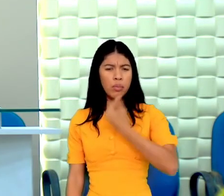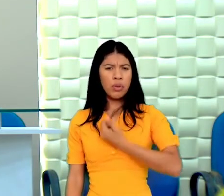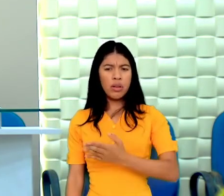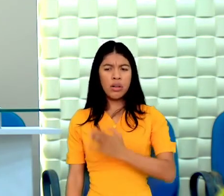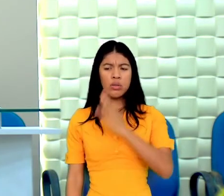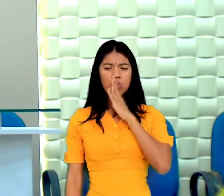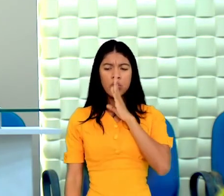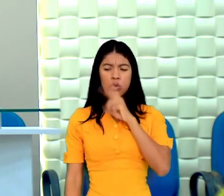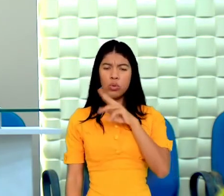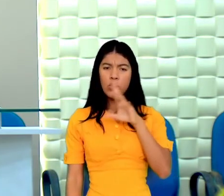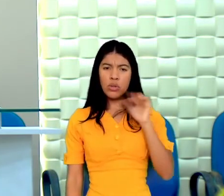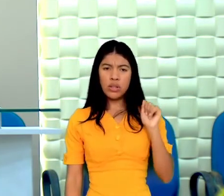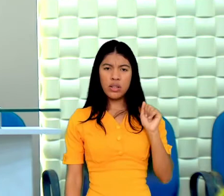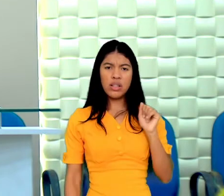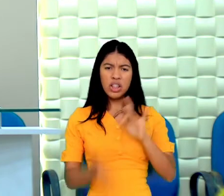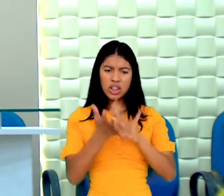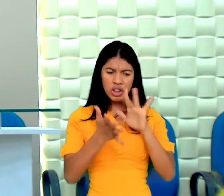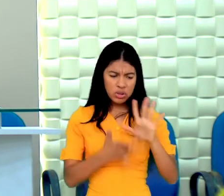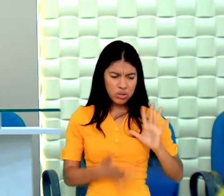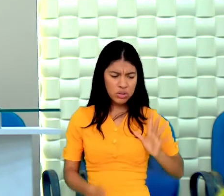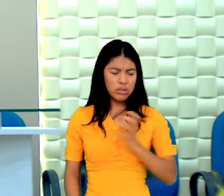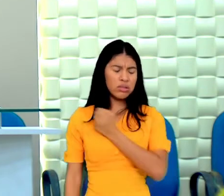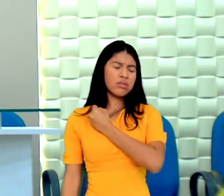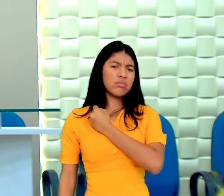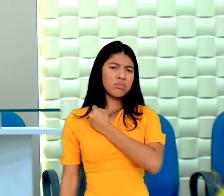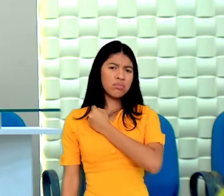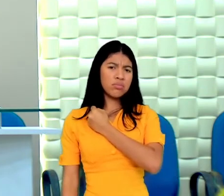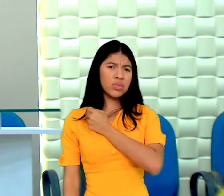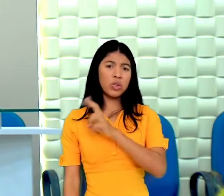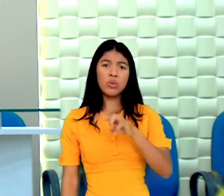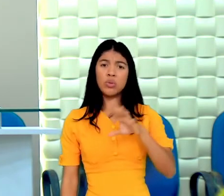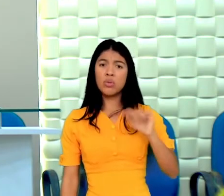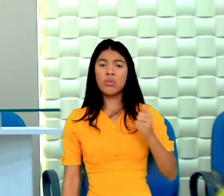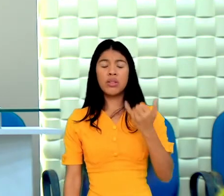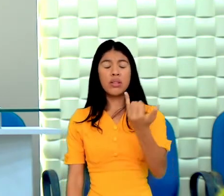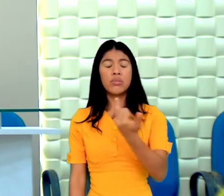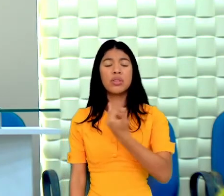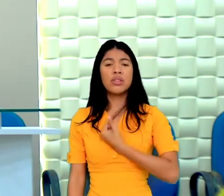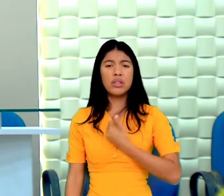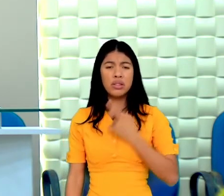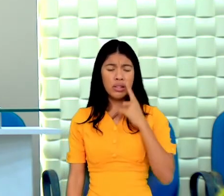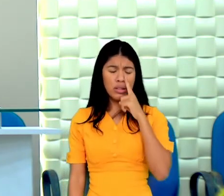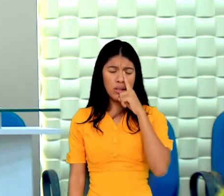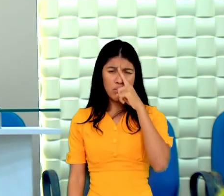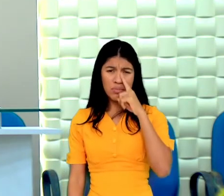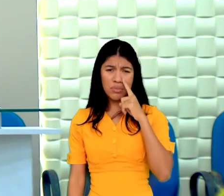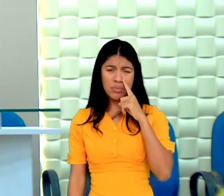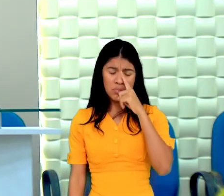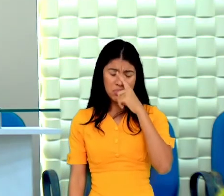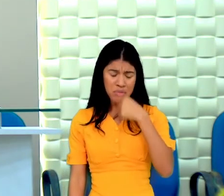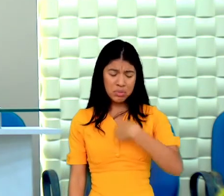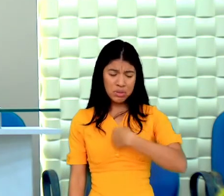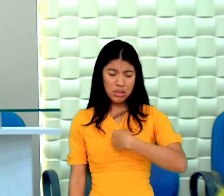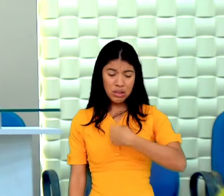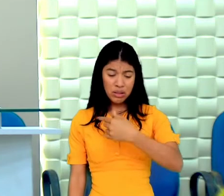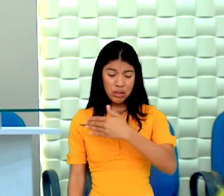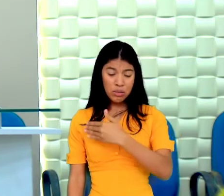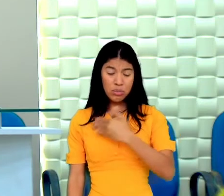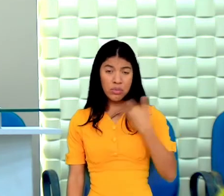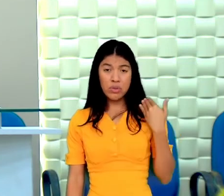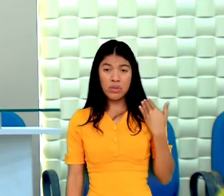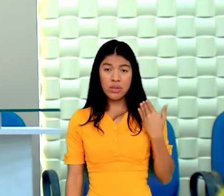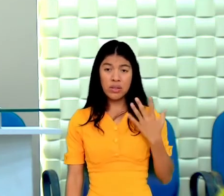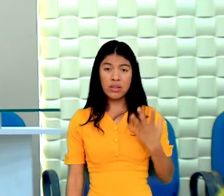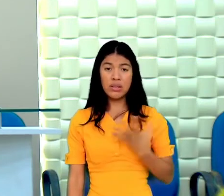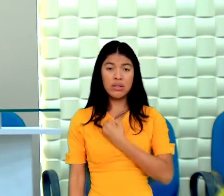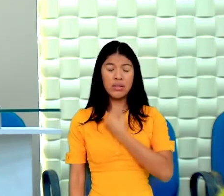único Salvador. Você nunca me disse que eu corria perigo, que eu estava a ponto de morrer e perder a minha